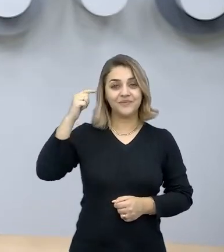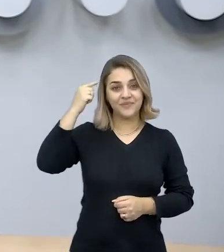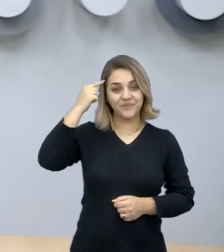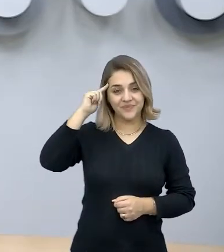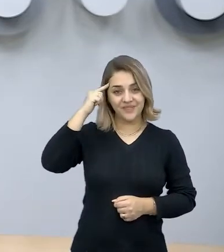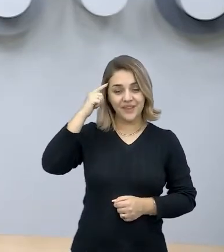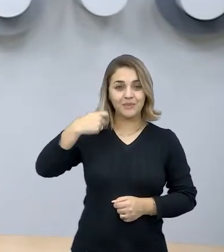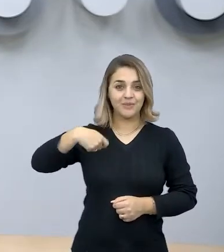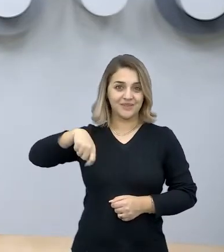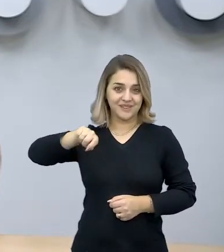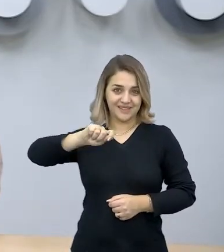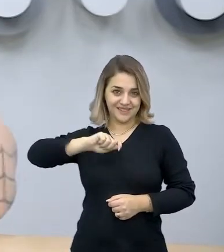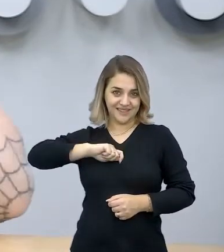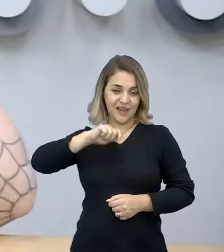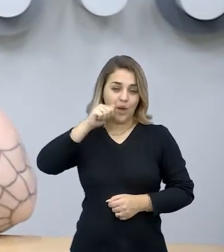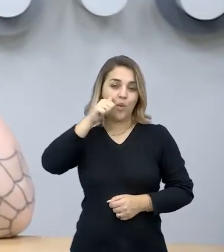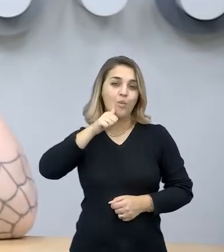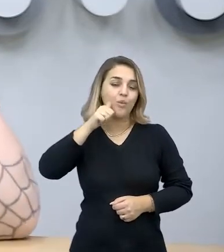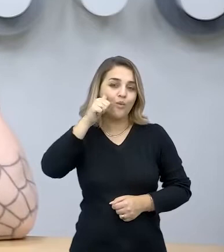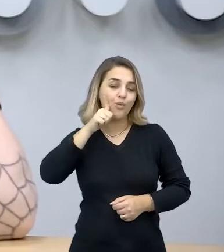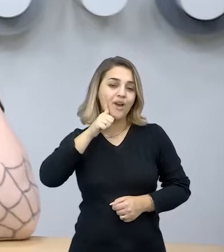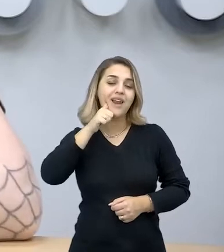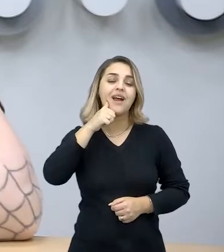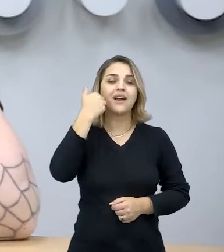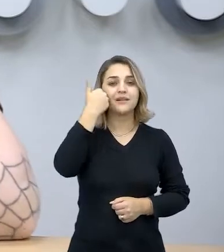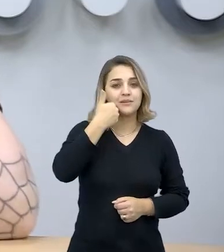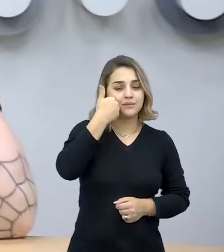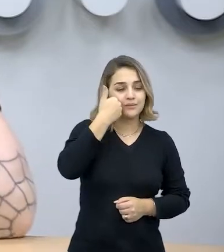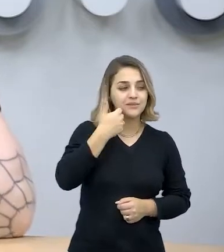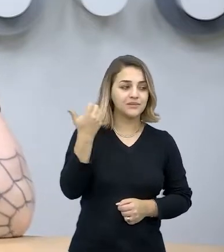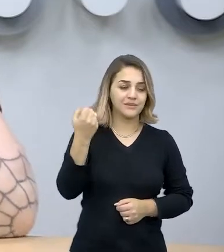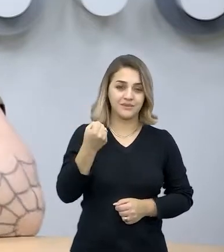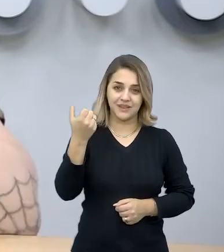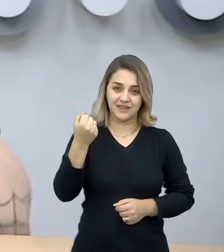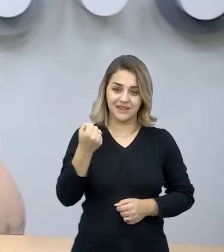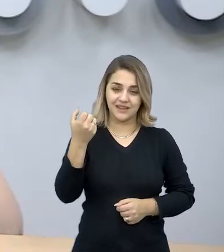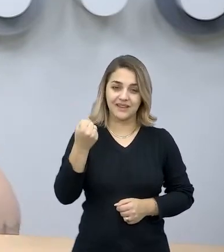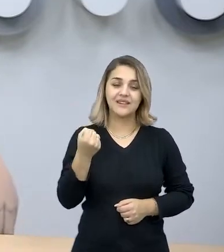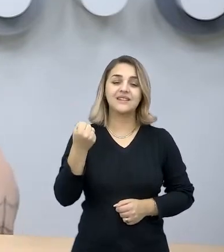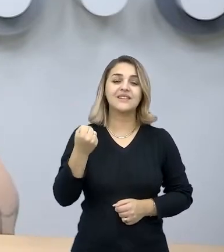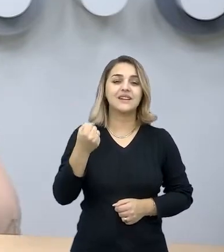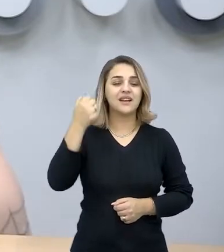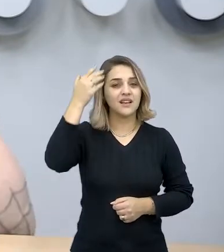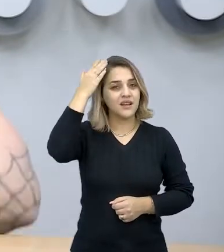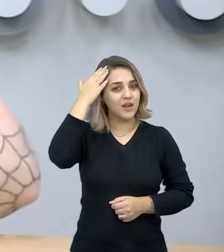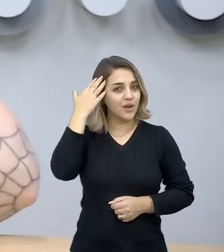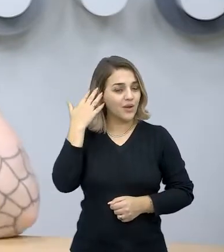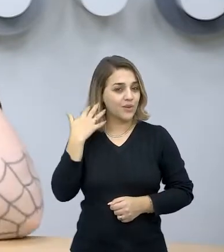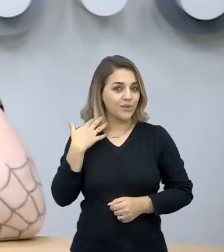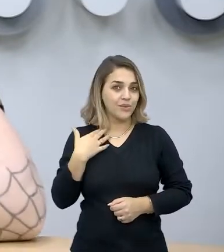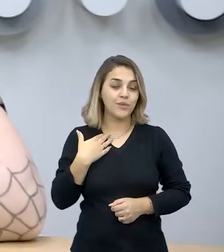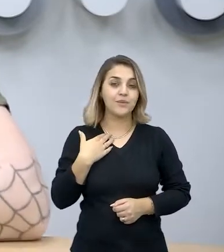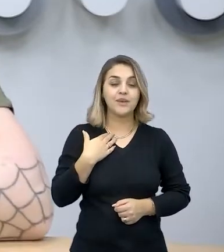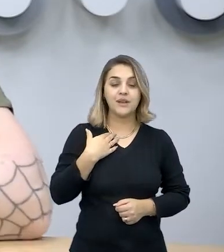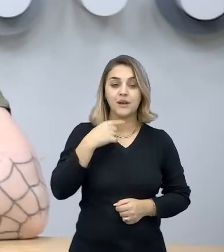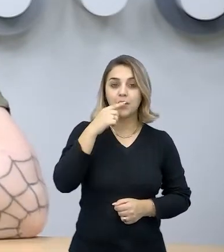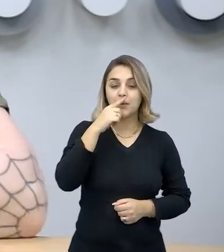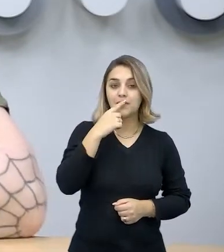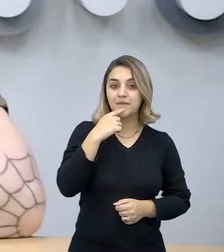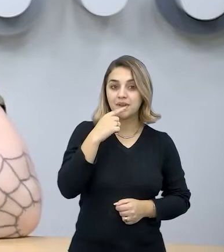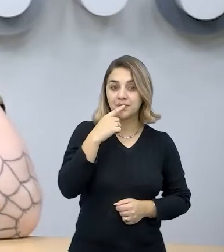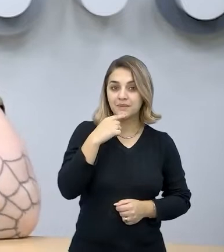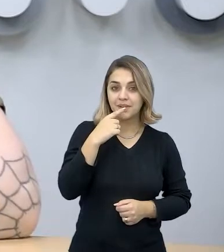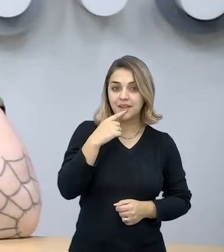Eu sou uma mulher de pele branca, cabelos ruivos, olhos castanhos. Eu